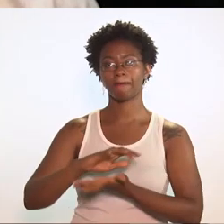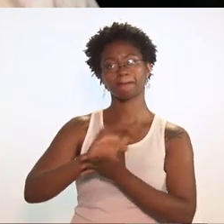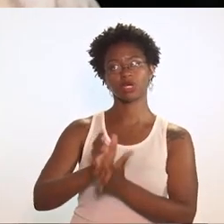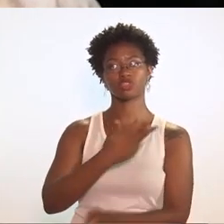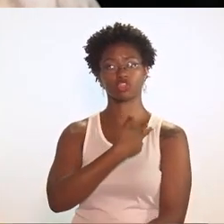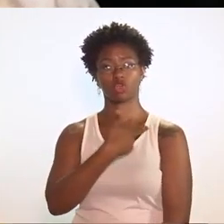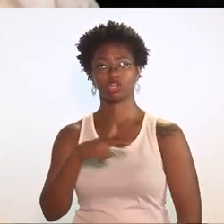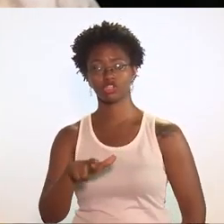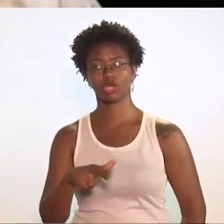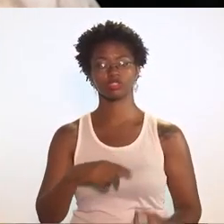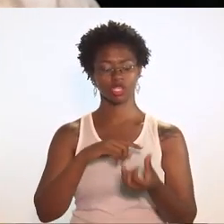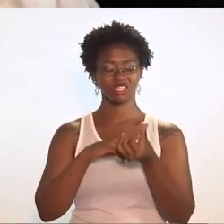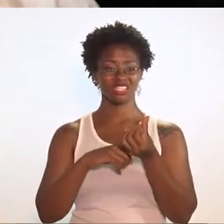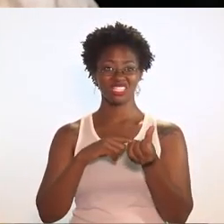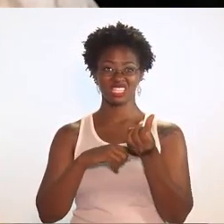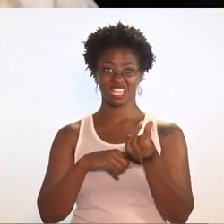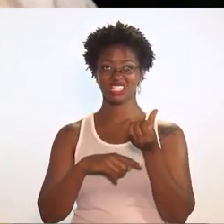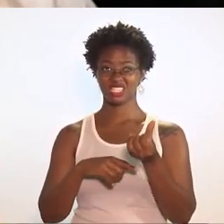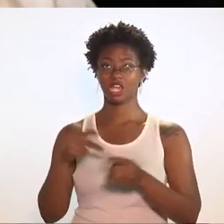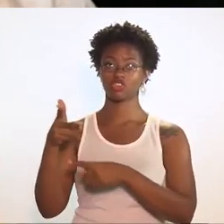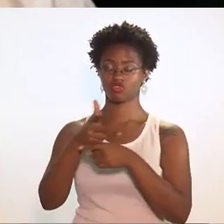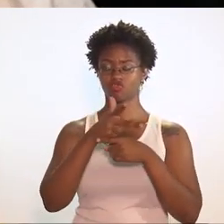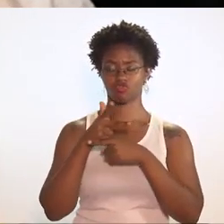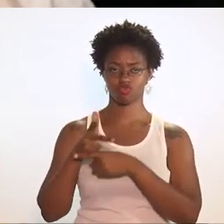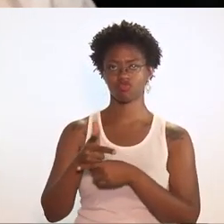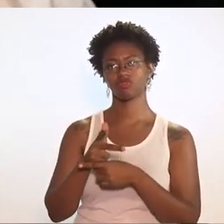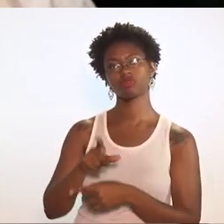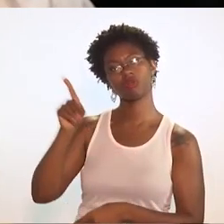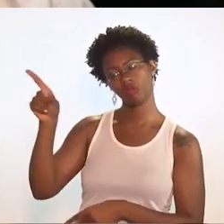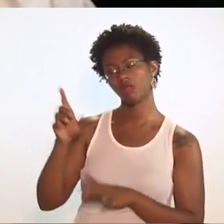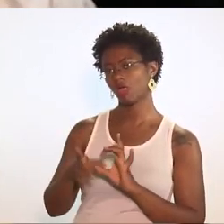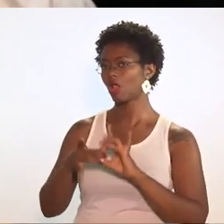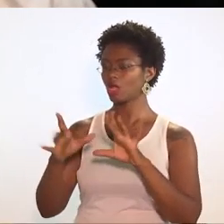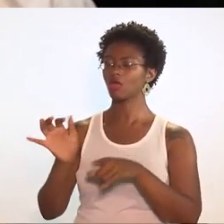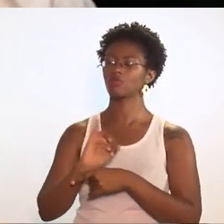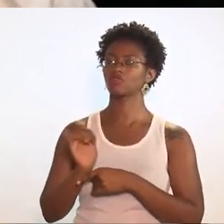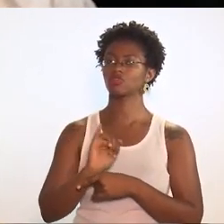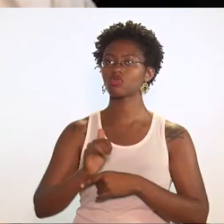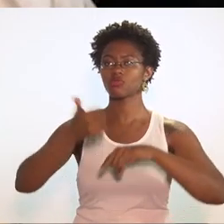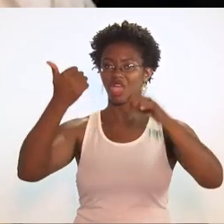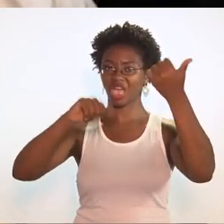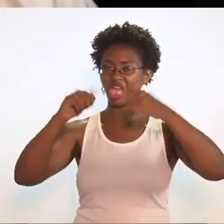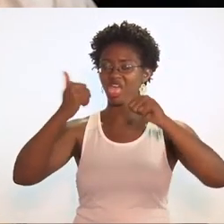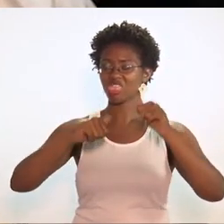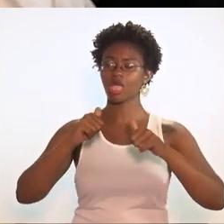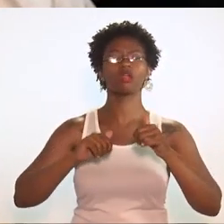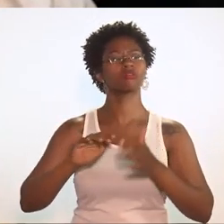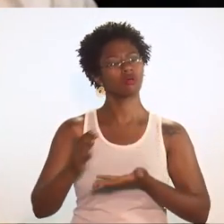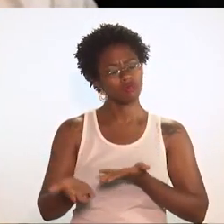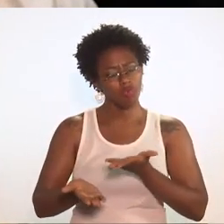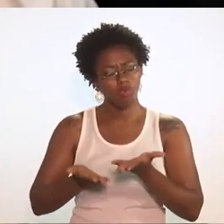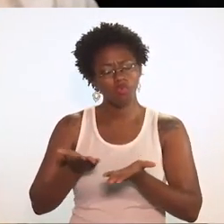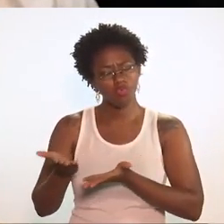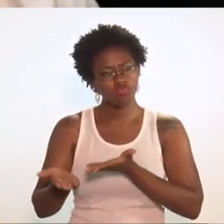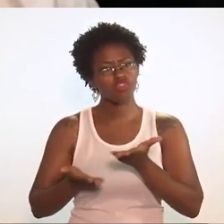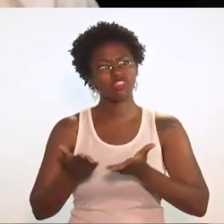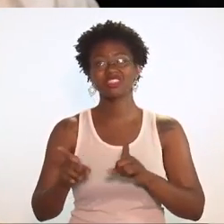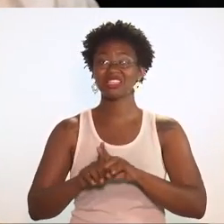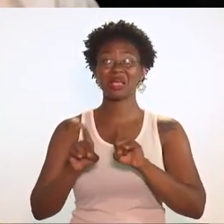YouTube a partir de hoje, né, possa ter esse material como um conteúdo para a prática em sala de aula, para